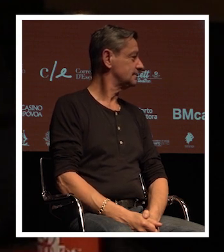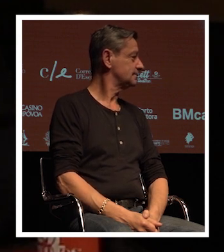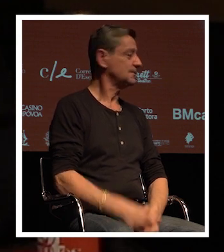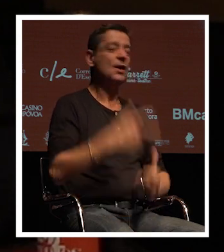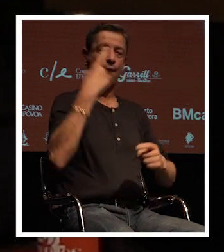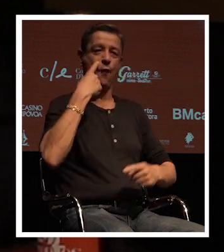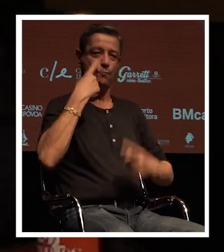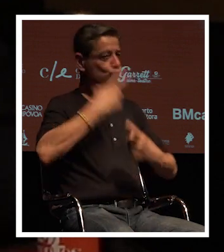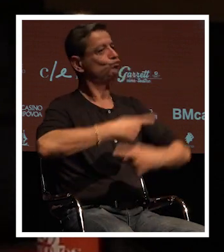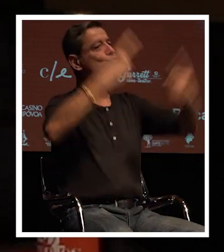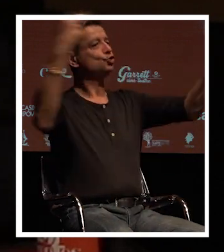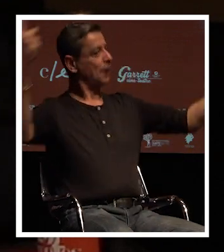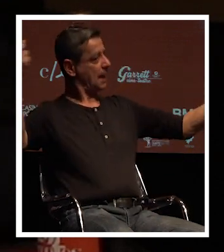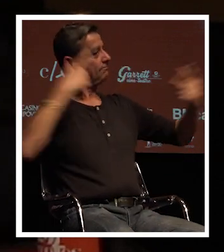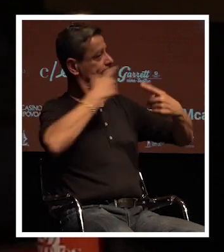vou-vos